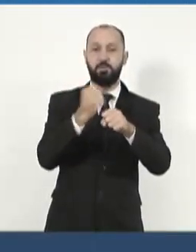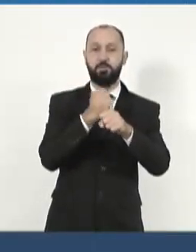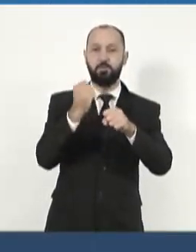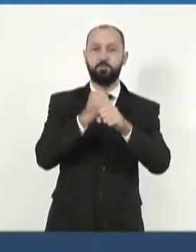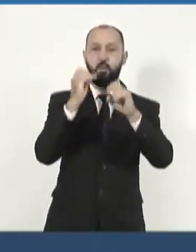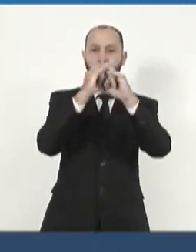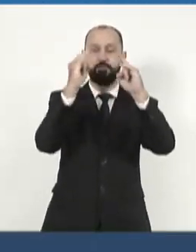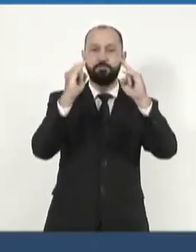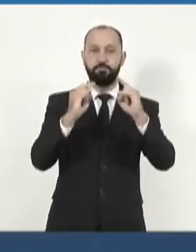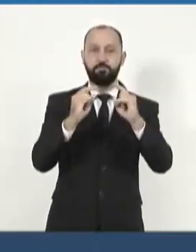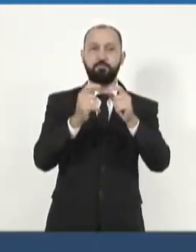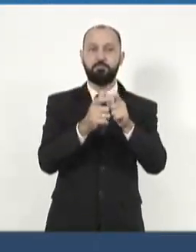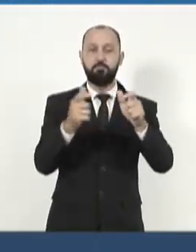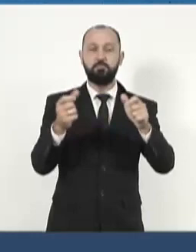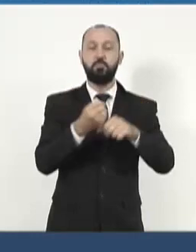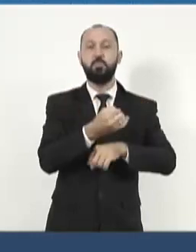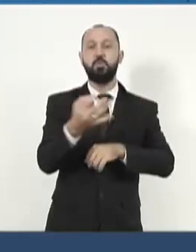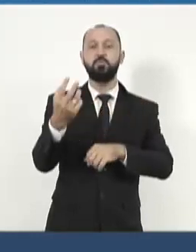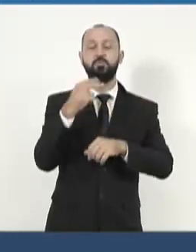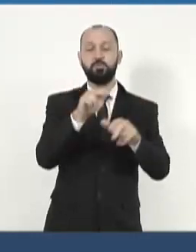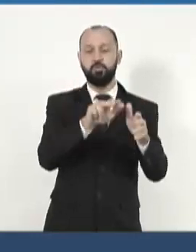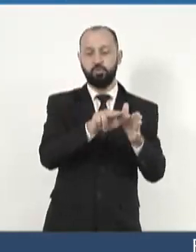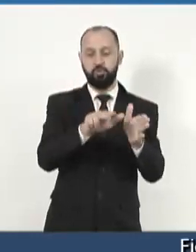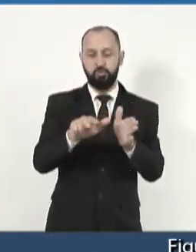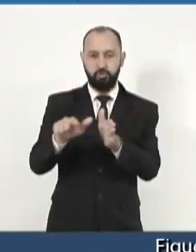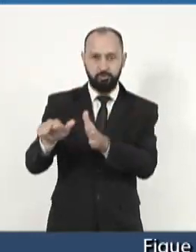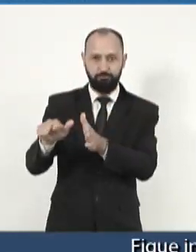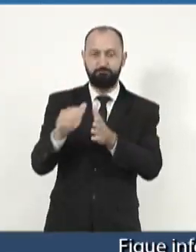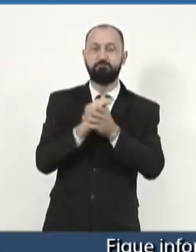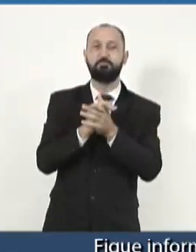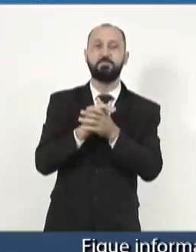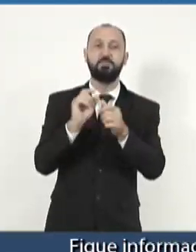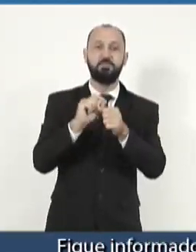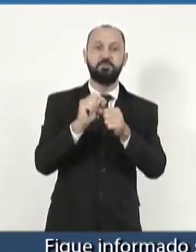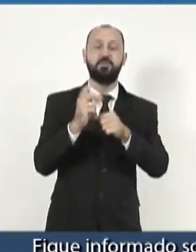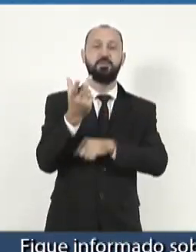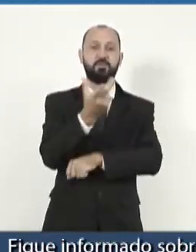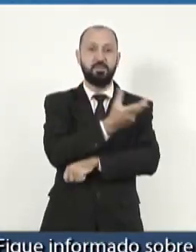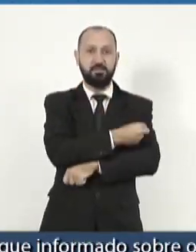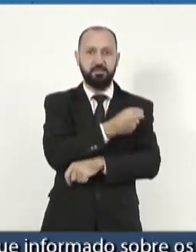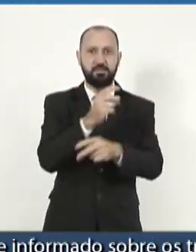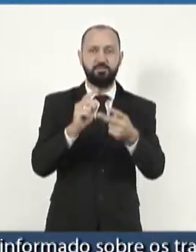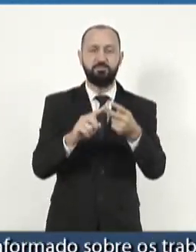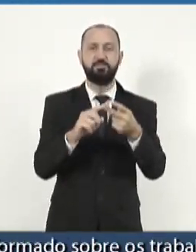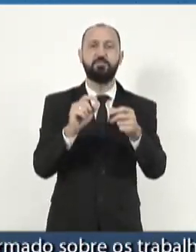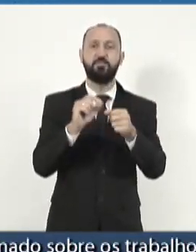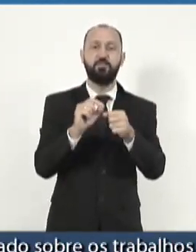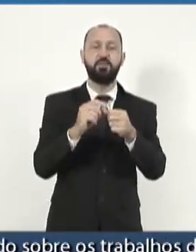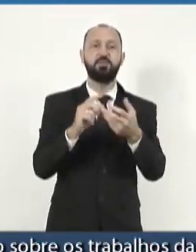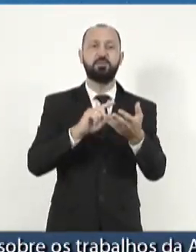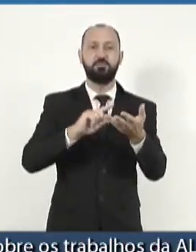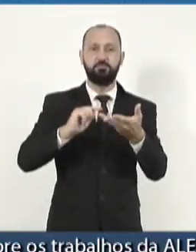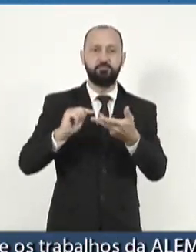essa proposta inviável, né? Mas ele analisou que seria